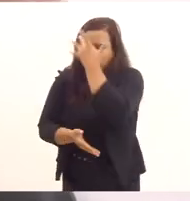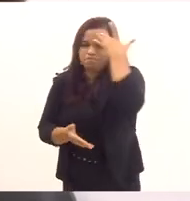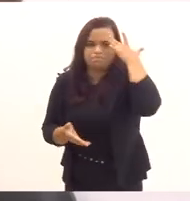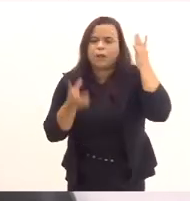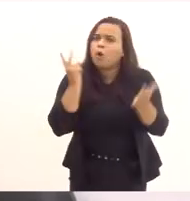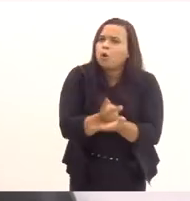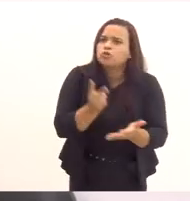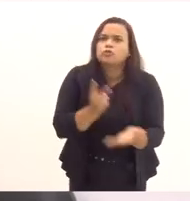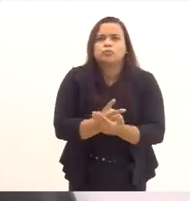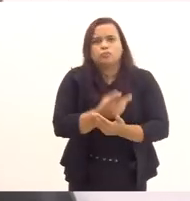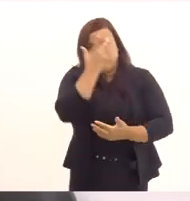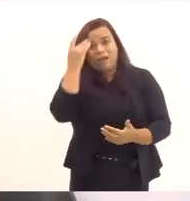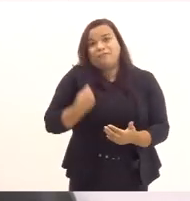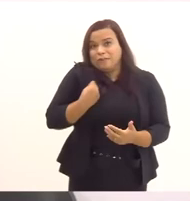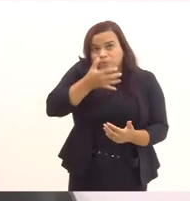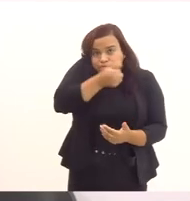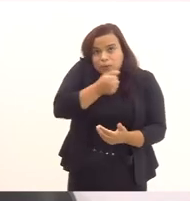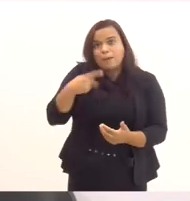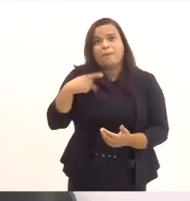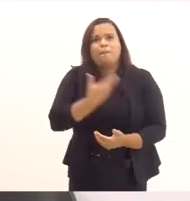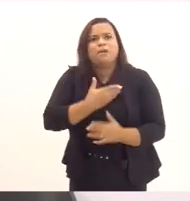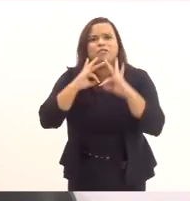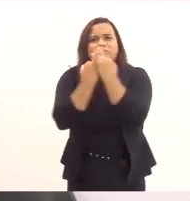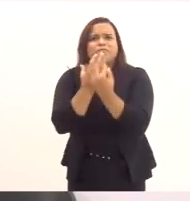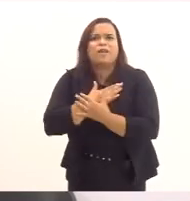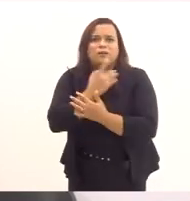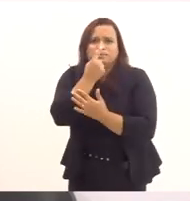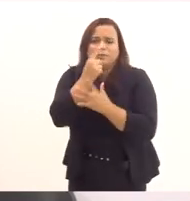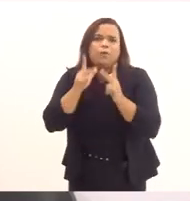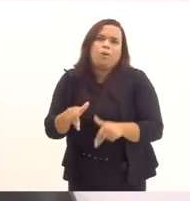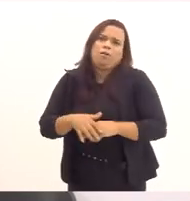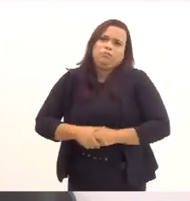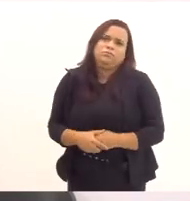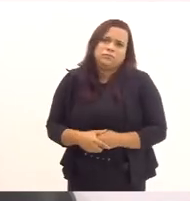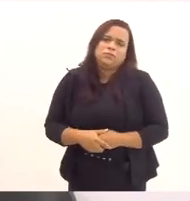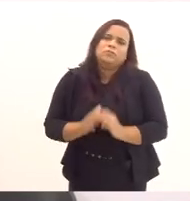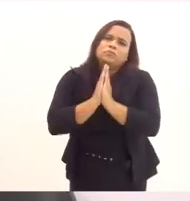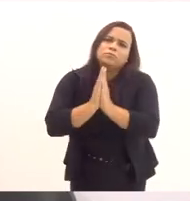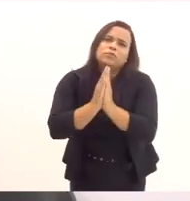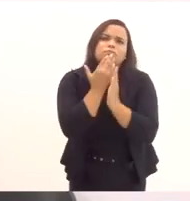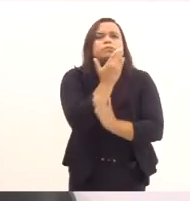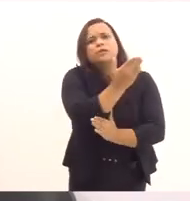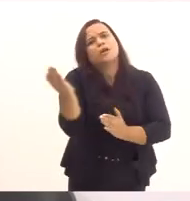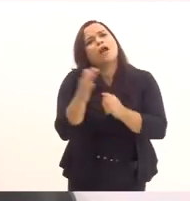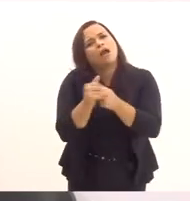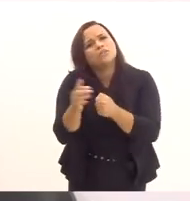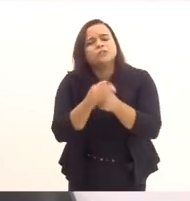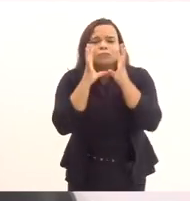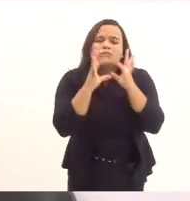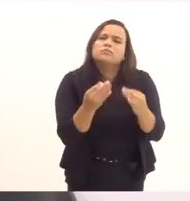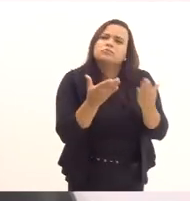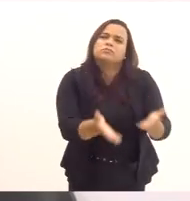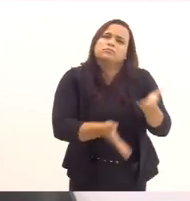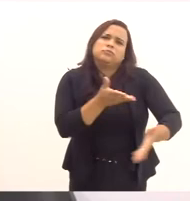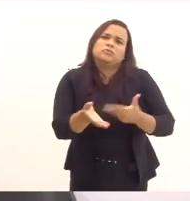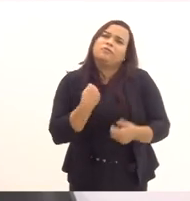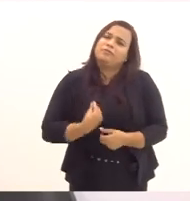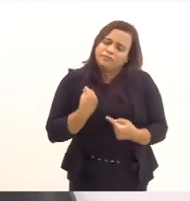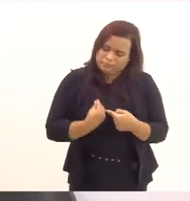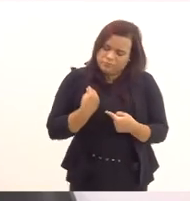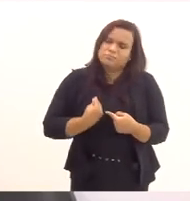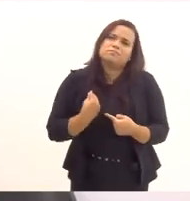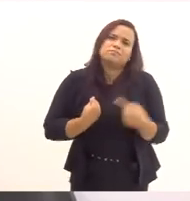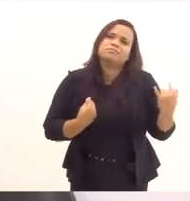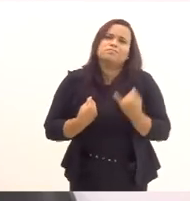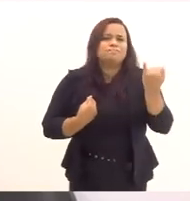ali ainda as pessoas que sobreviver em são meus amigos dois só minha família Então queria pedir a vocês tem um carinho tem um zelo por isso são vida